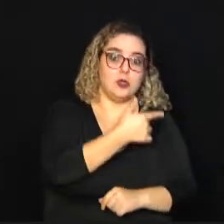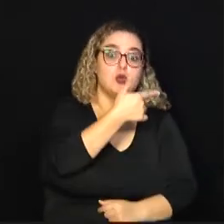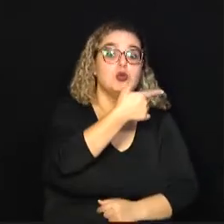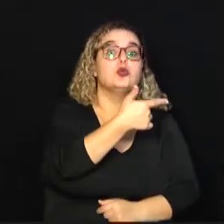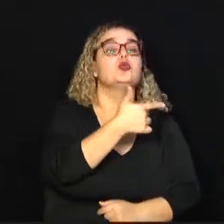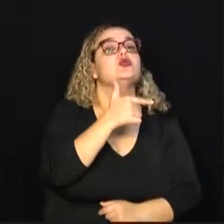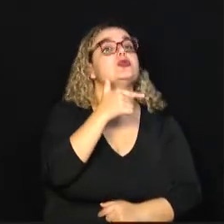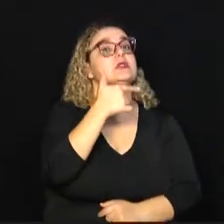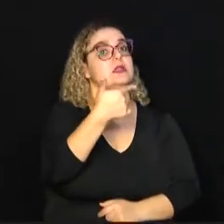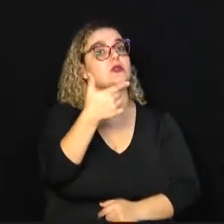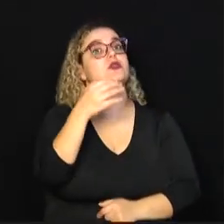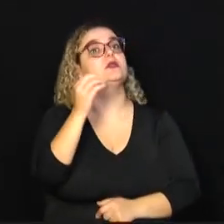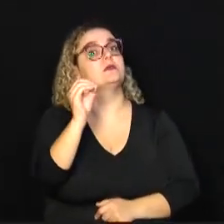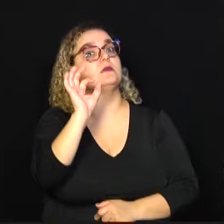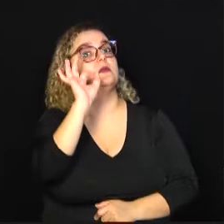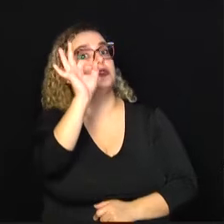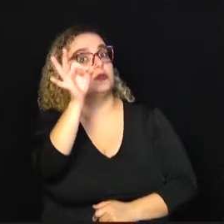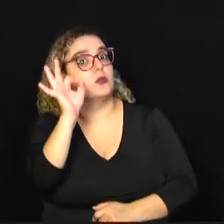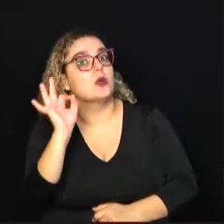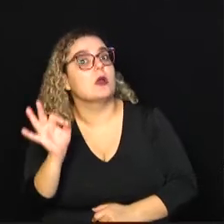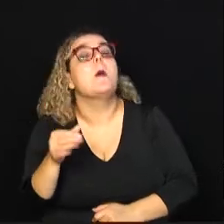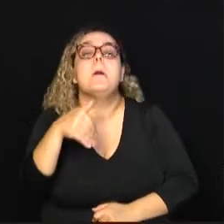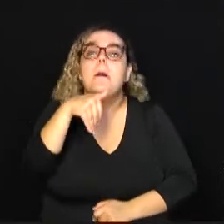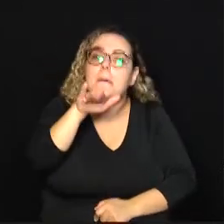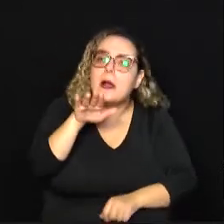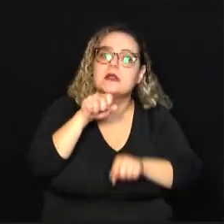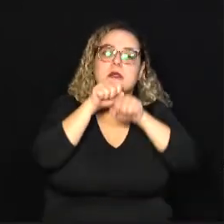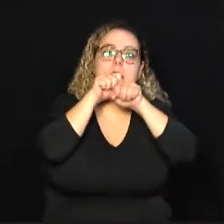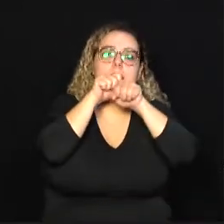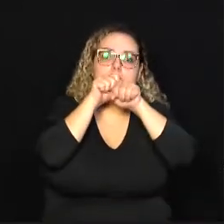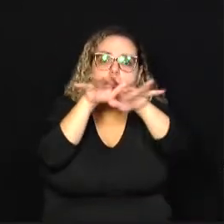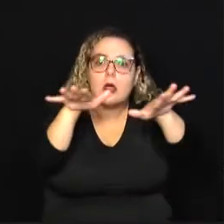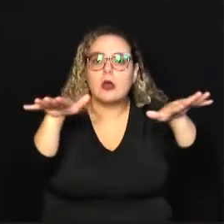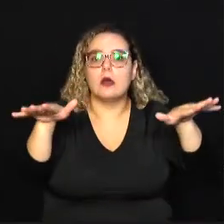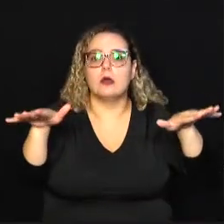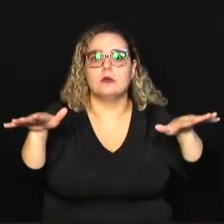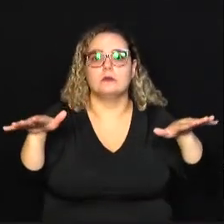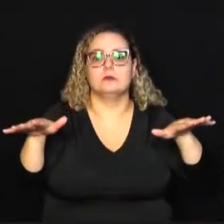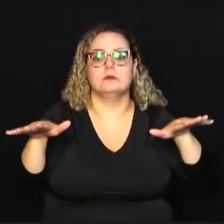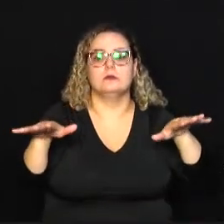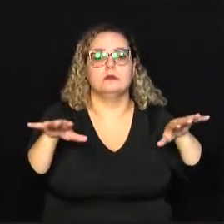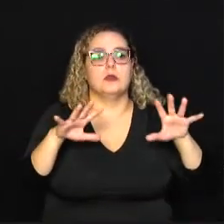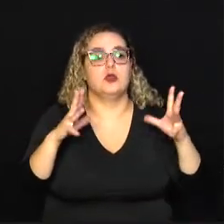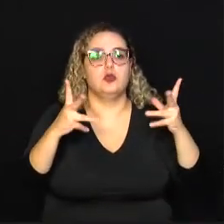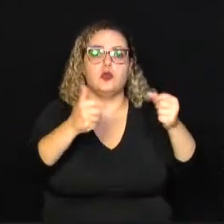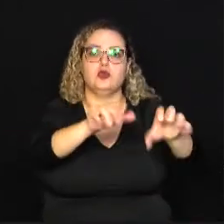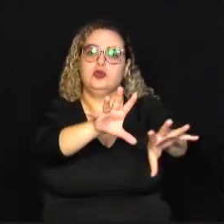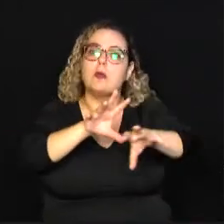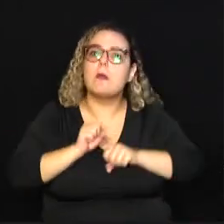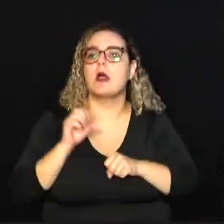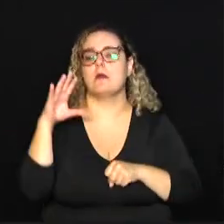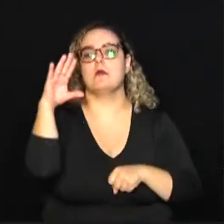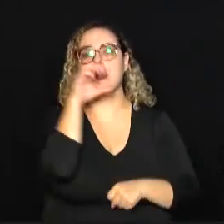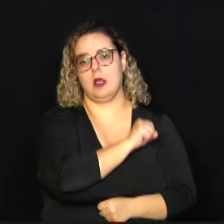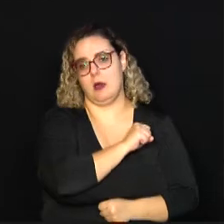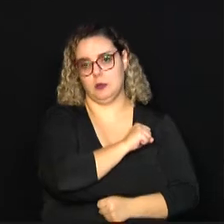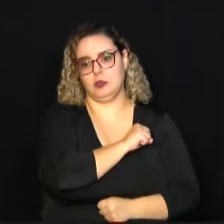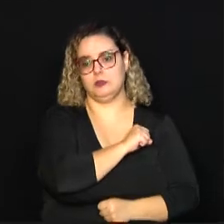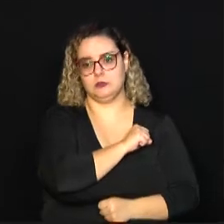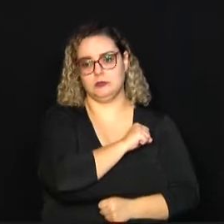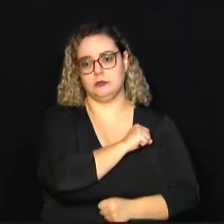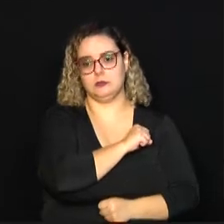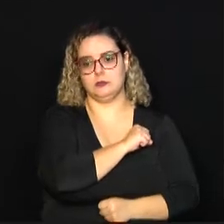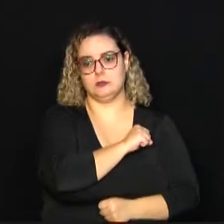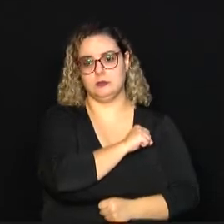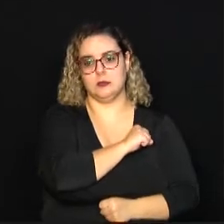220% mais contagiosa. Né? É lógico que isso é não só um elemento de ordem biológica, mas também do